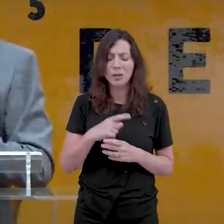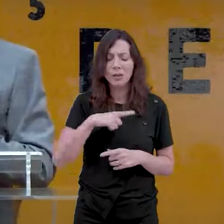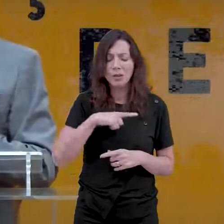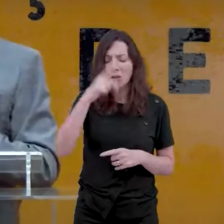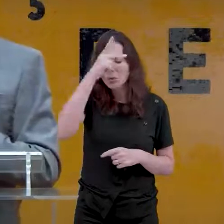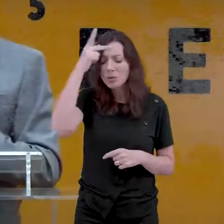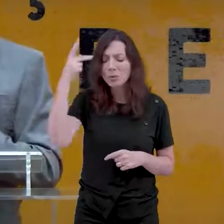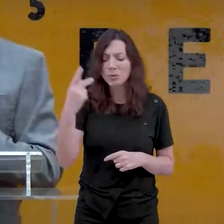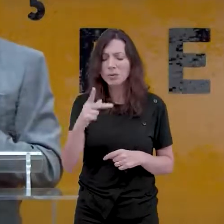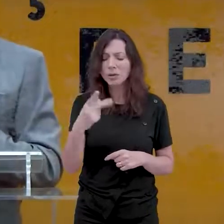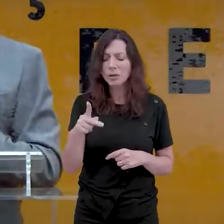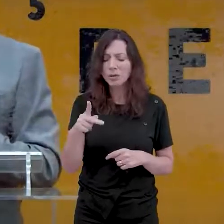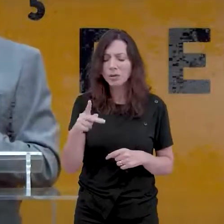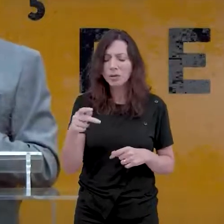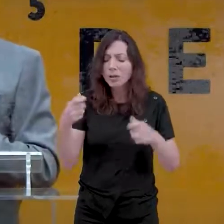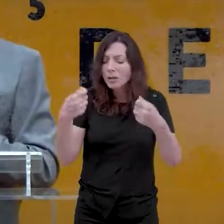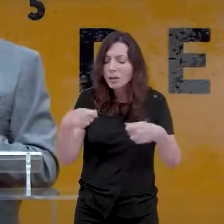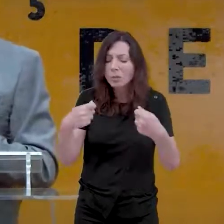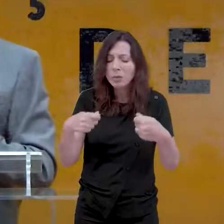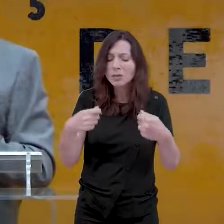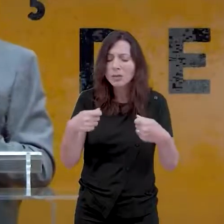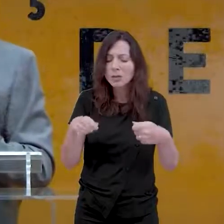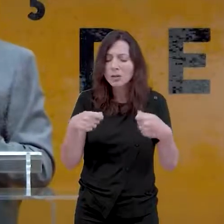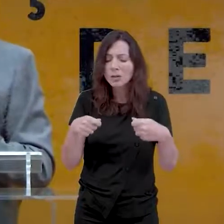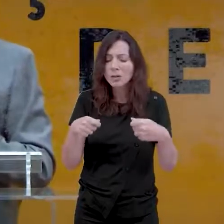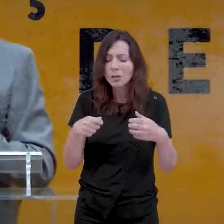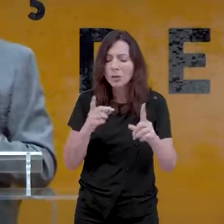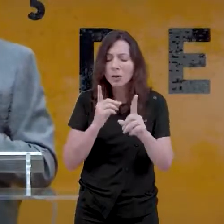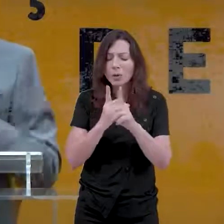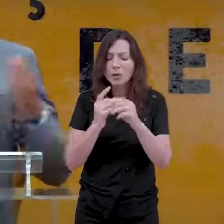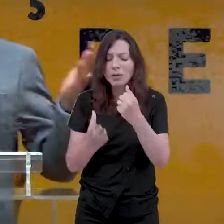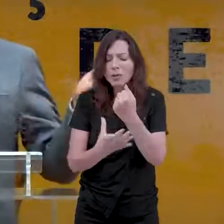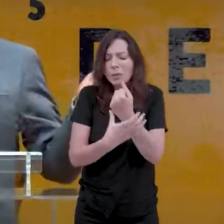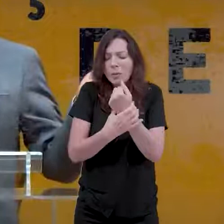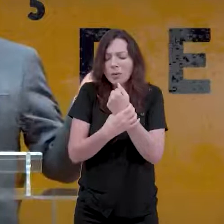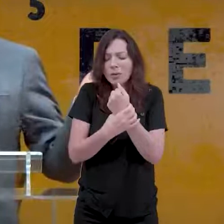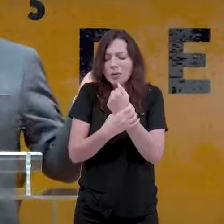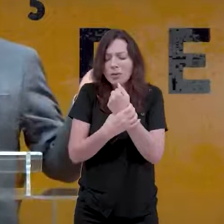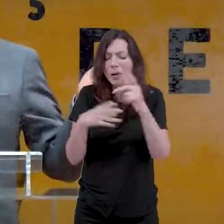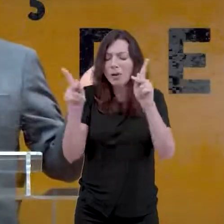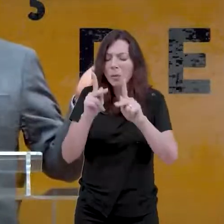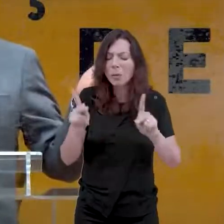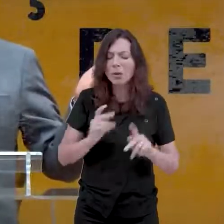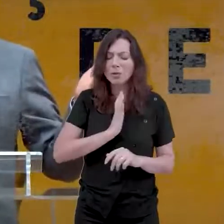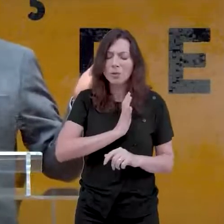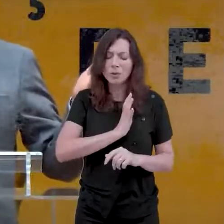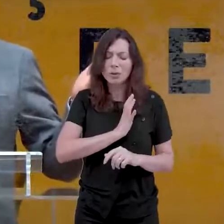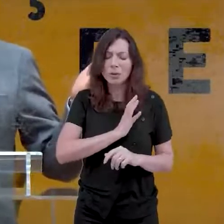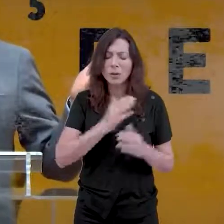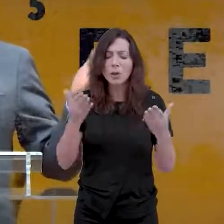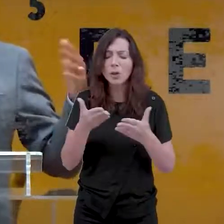que precisam de encontrar um abrigo para o seu coração aflito, e que nesta manhã Tu venhas ao nosso